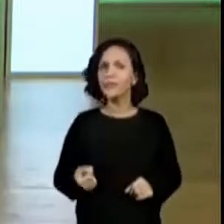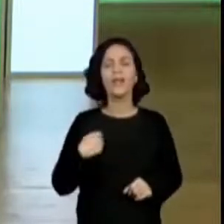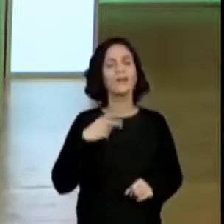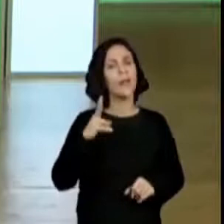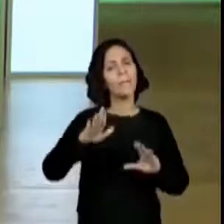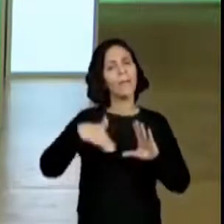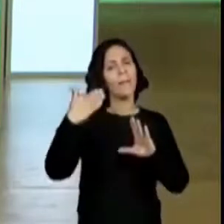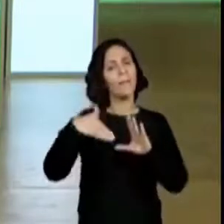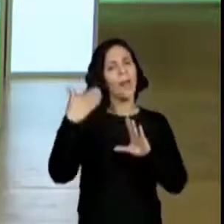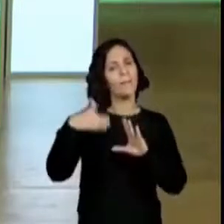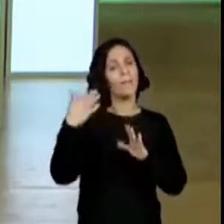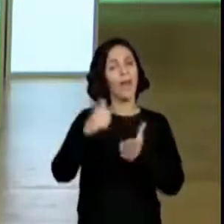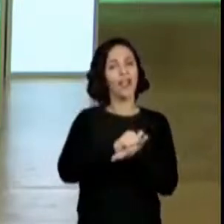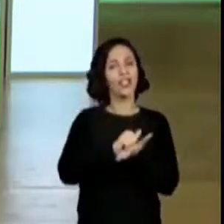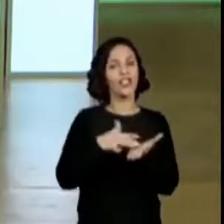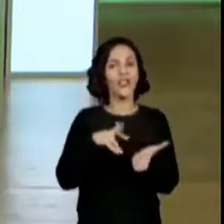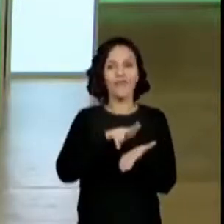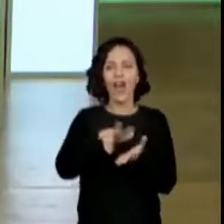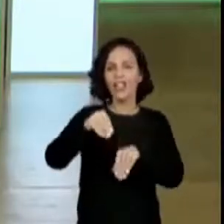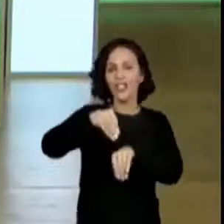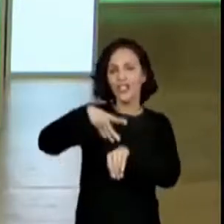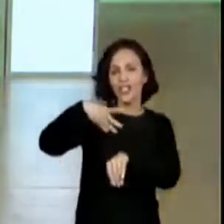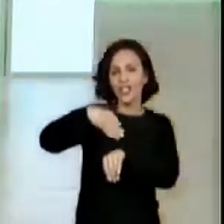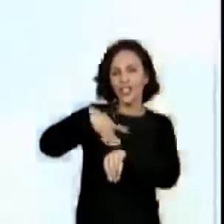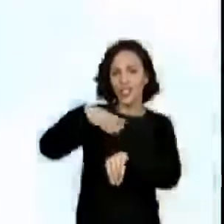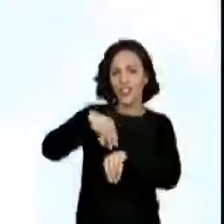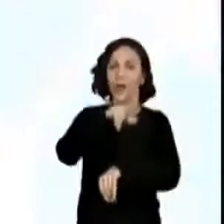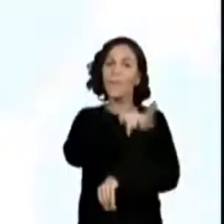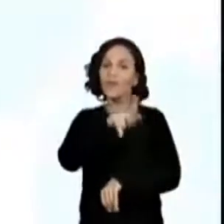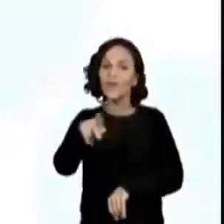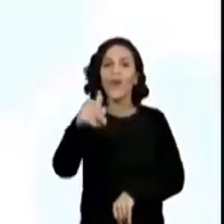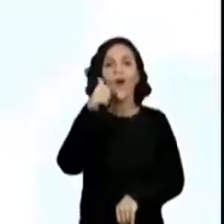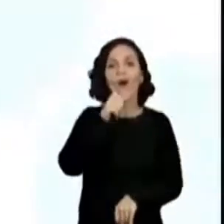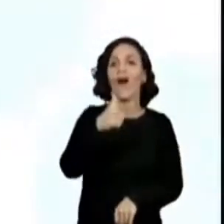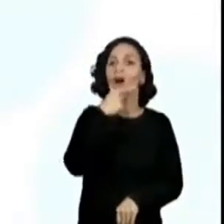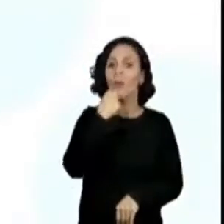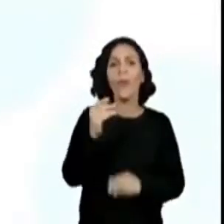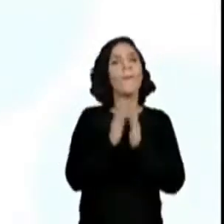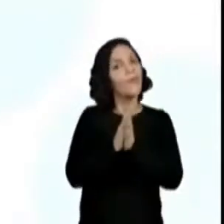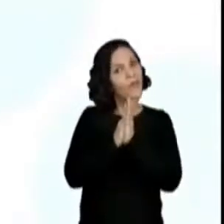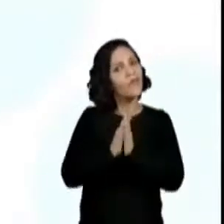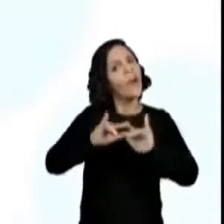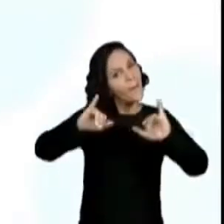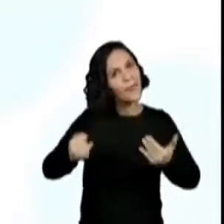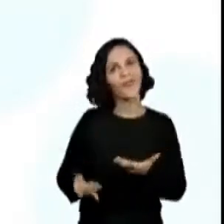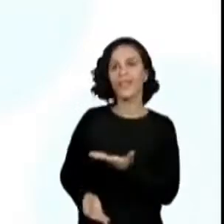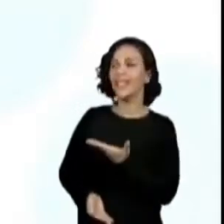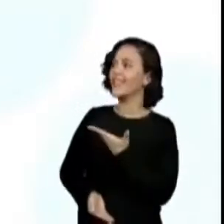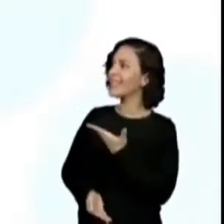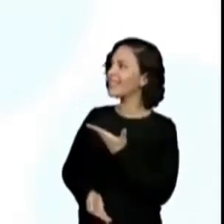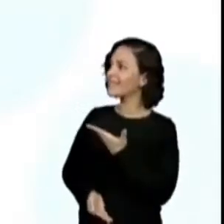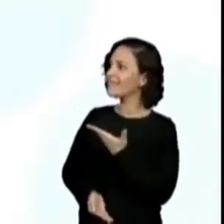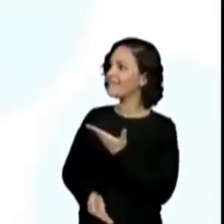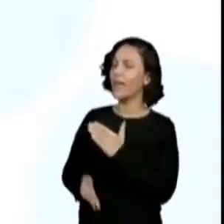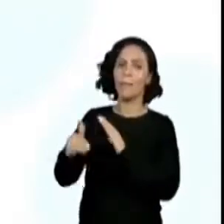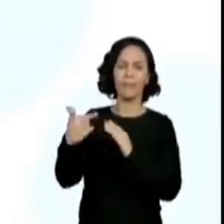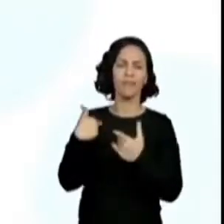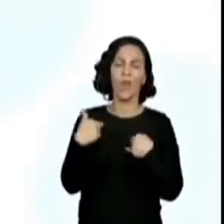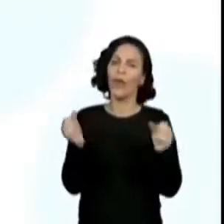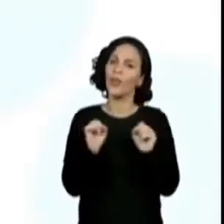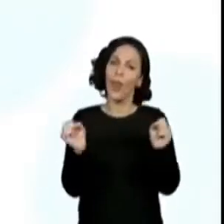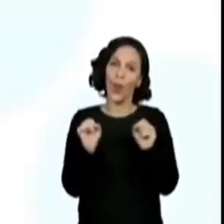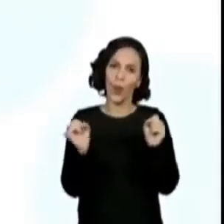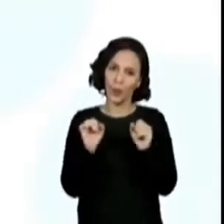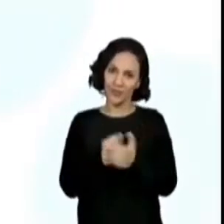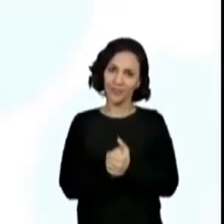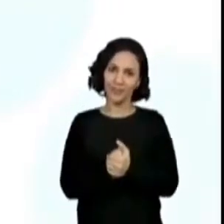um monte de atividade, de dicas de professoras e de professores. Por favor, continuem mandando, eu adoro.